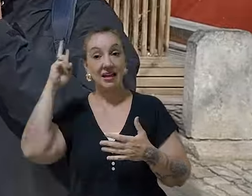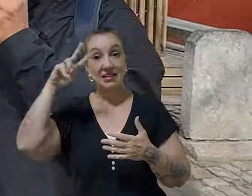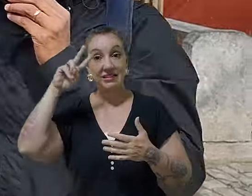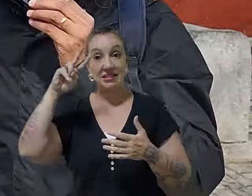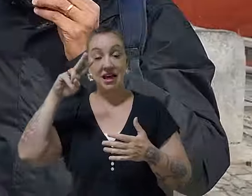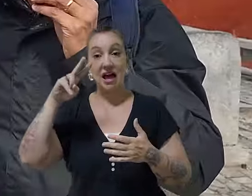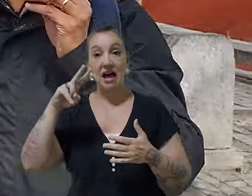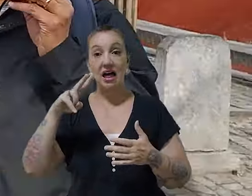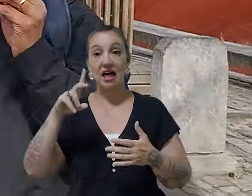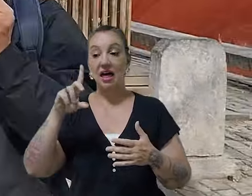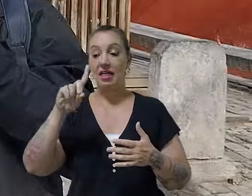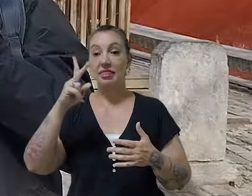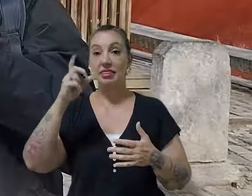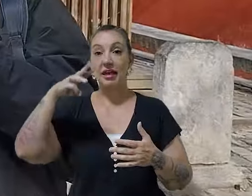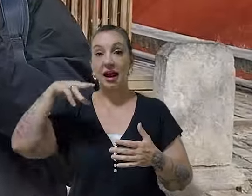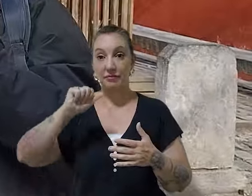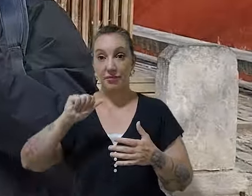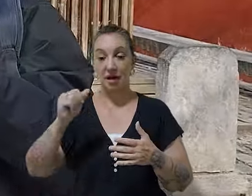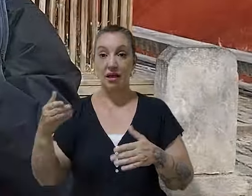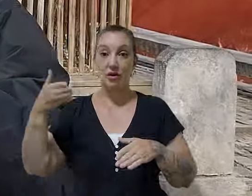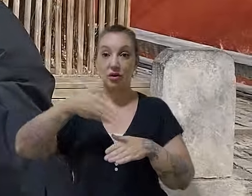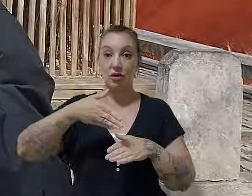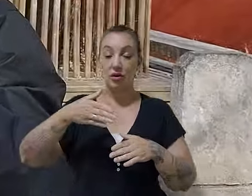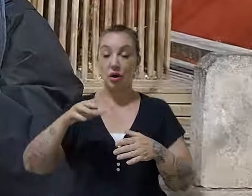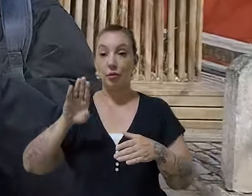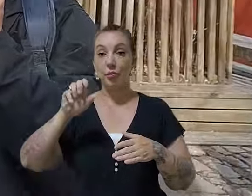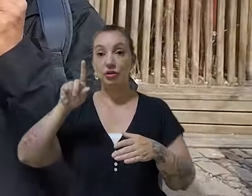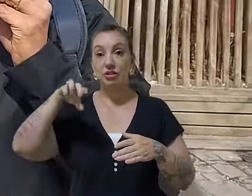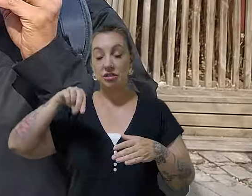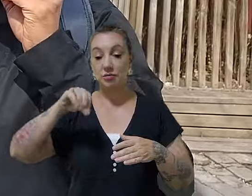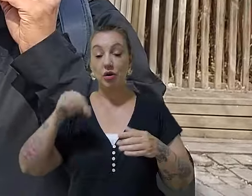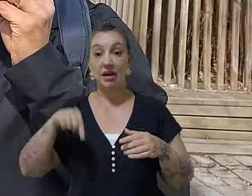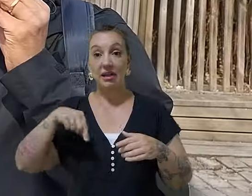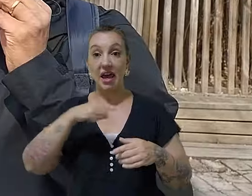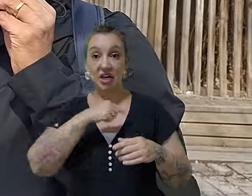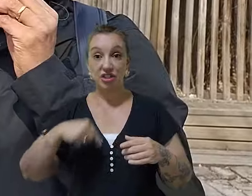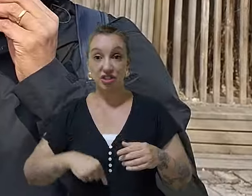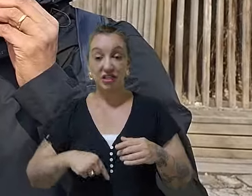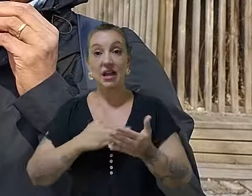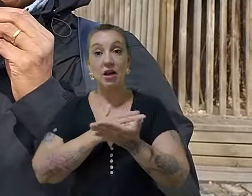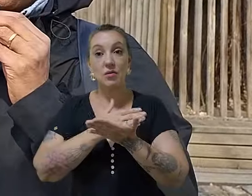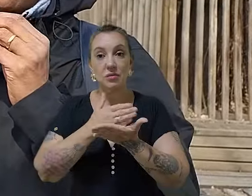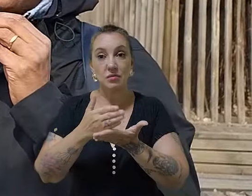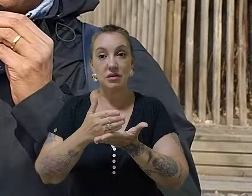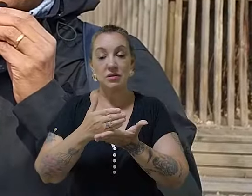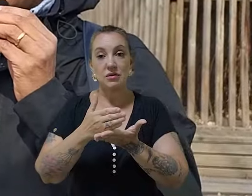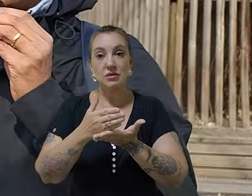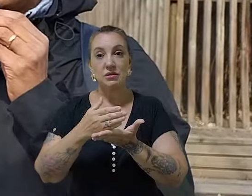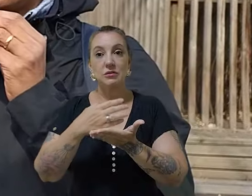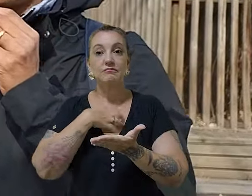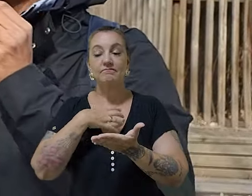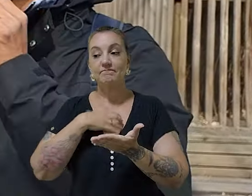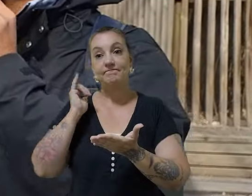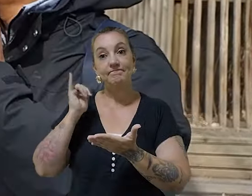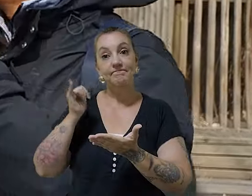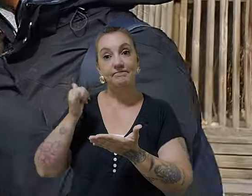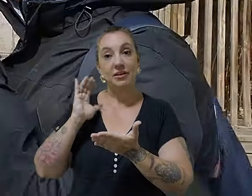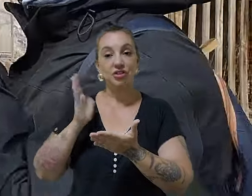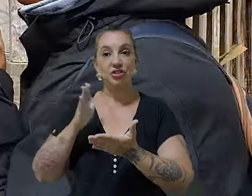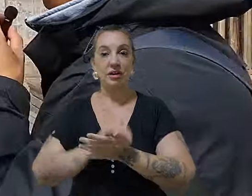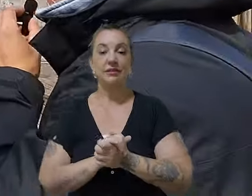Bodhidharma que trouxe o budismo aqui para a China e aí introduz nessa perspectiva que o Rômulo